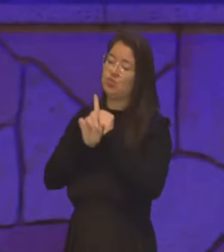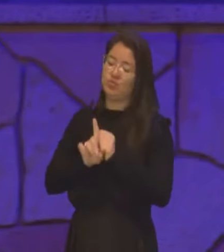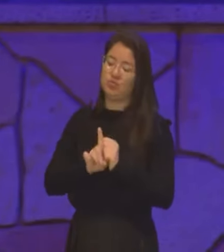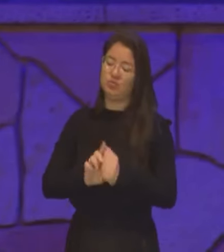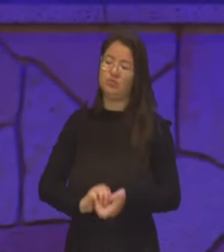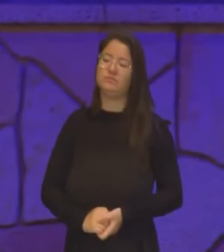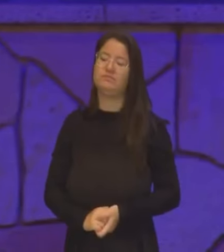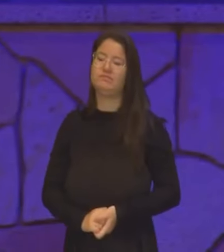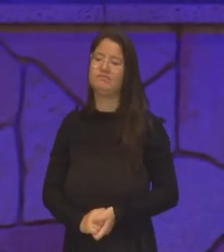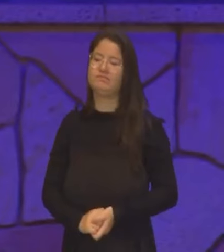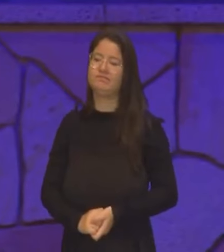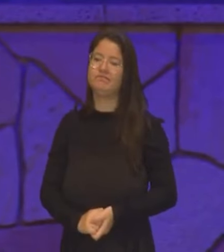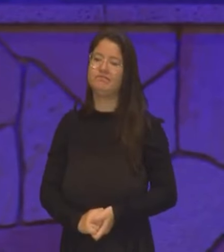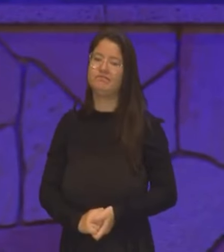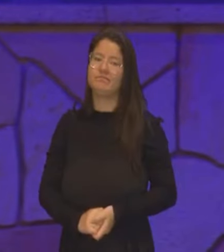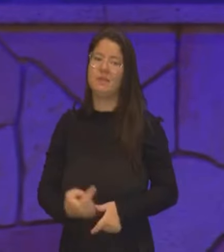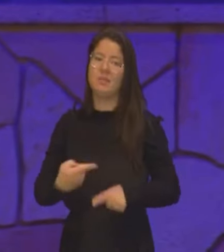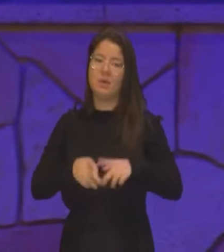Cristo.